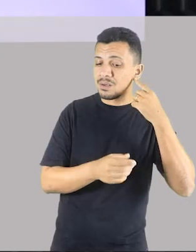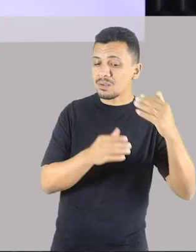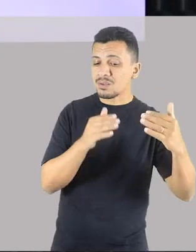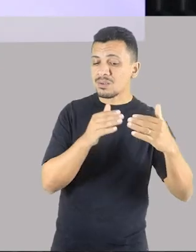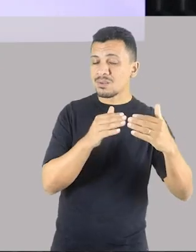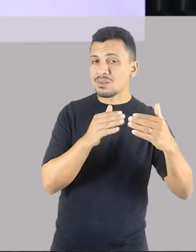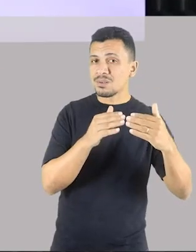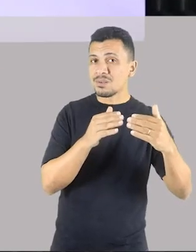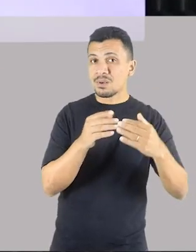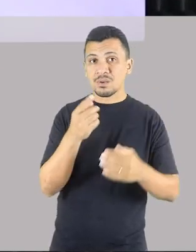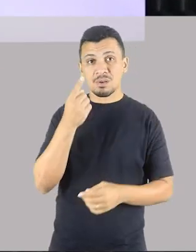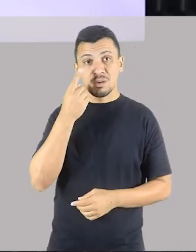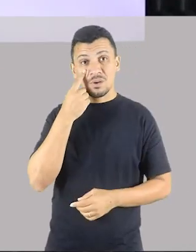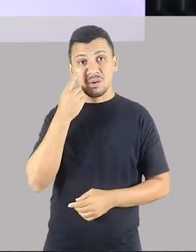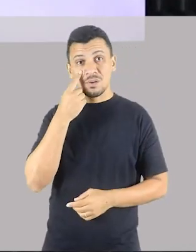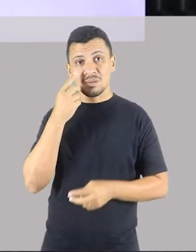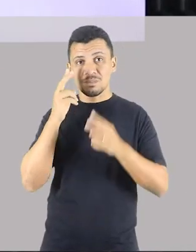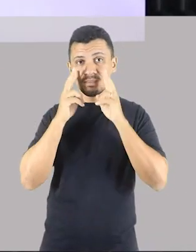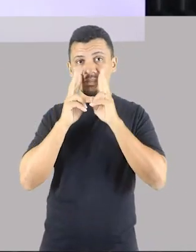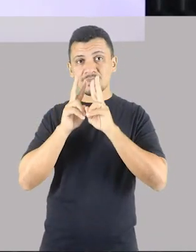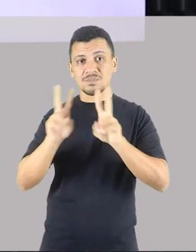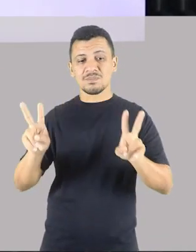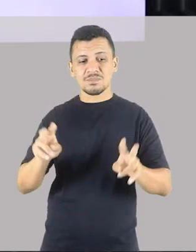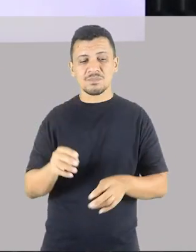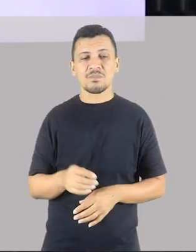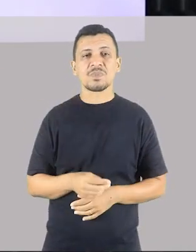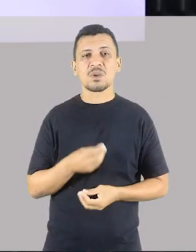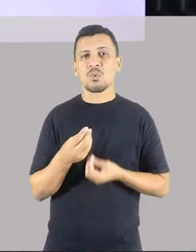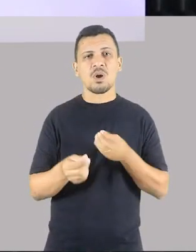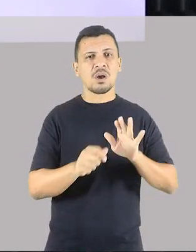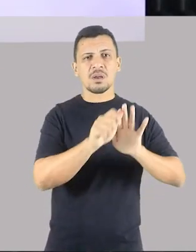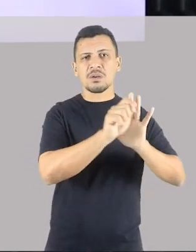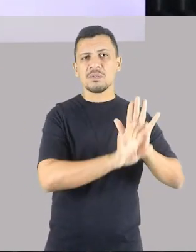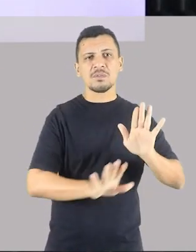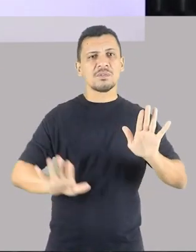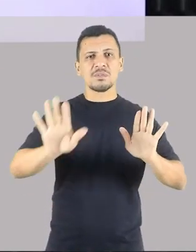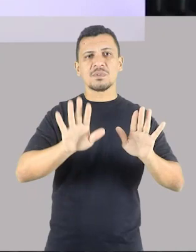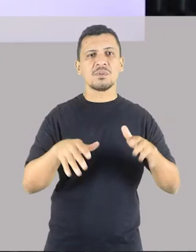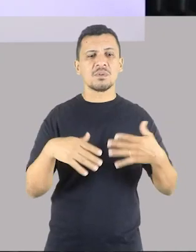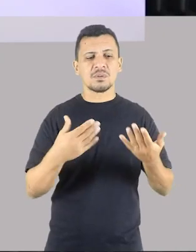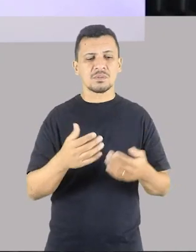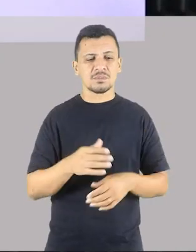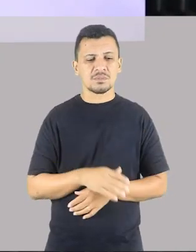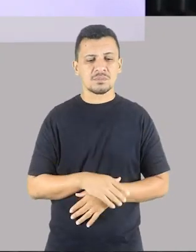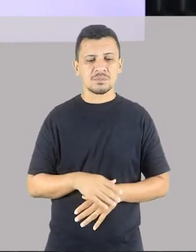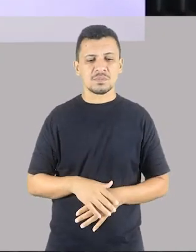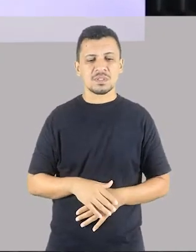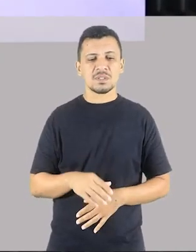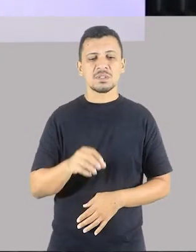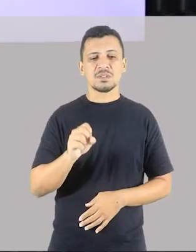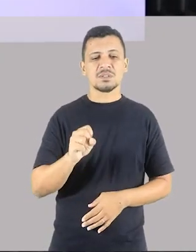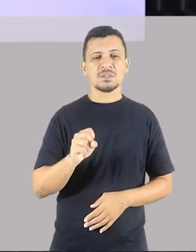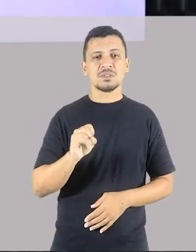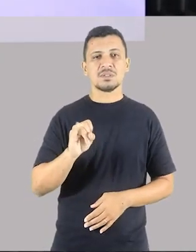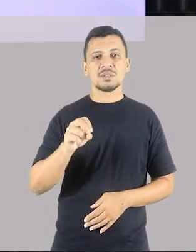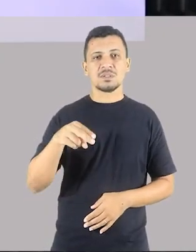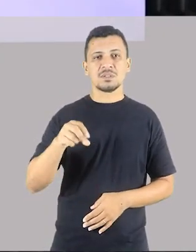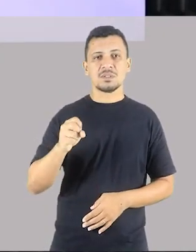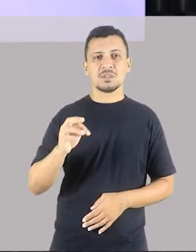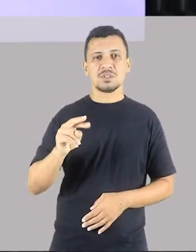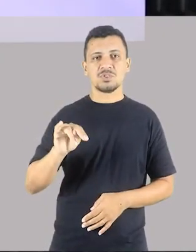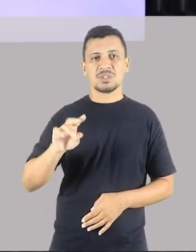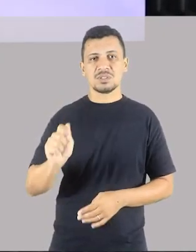olhos associados à visão. Estamos diante de uma figura de linguagem chamada sinestesia. Isso